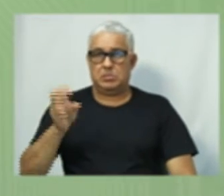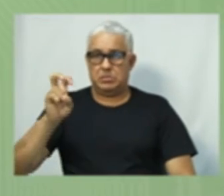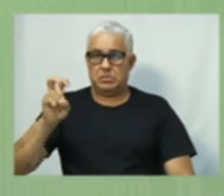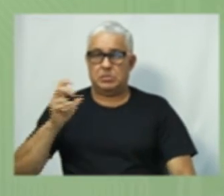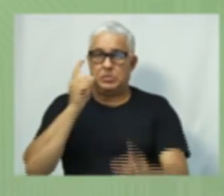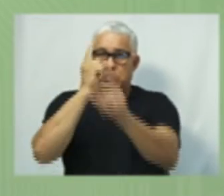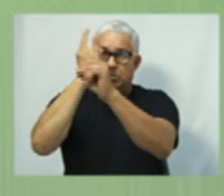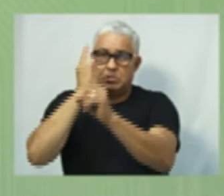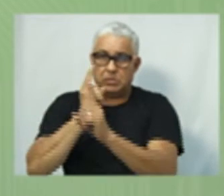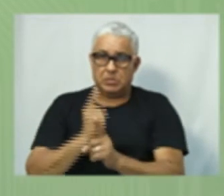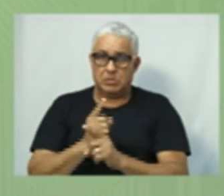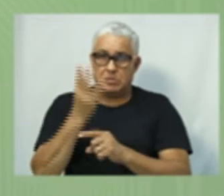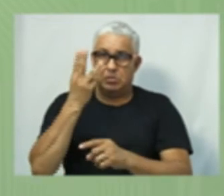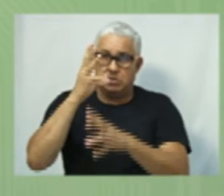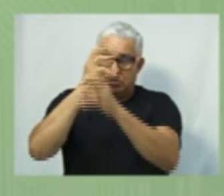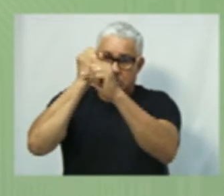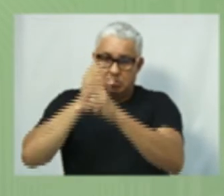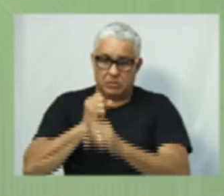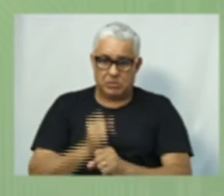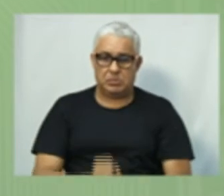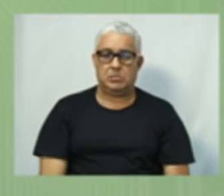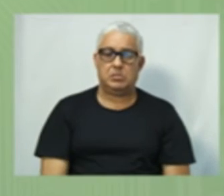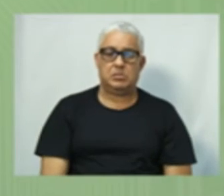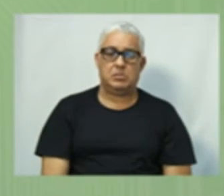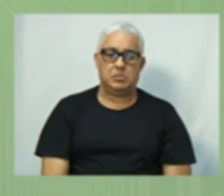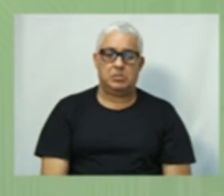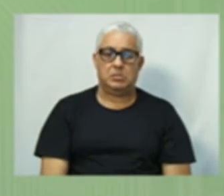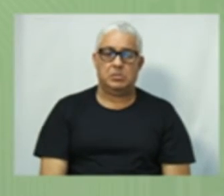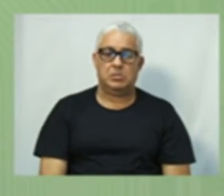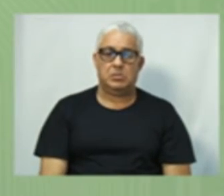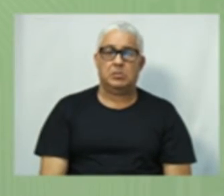valores que deverei pagar mensalmente do PIS.